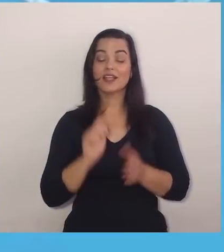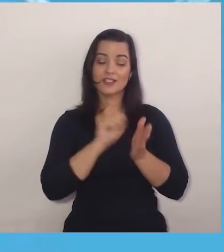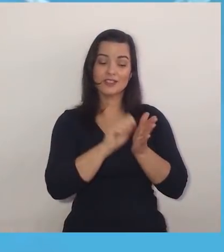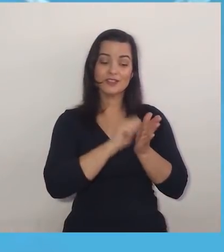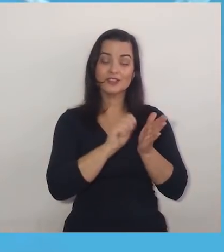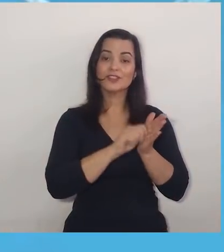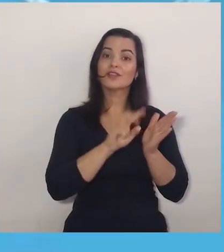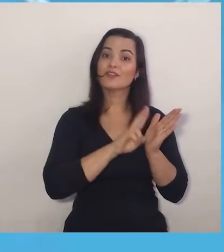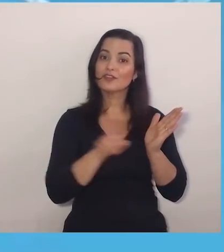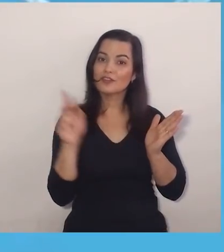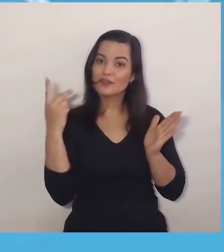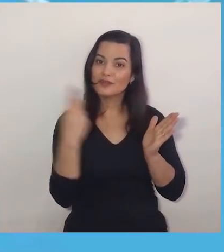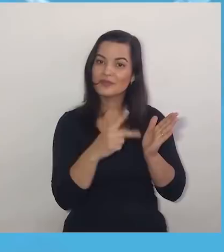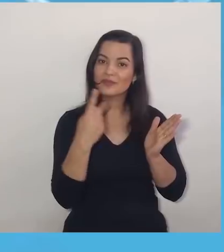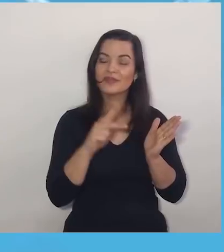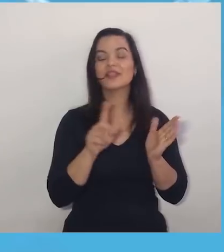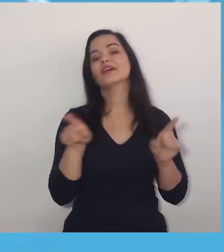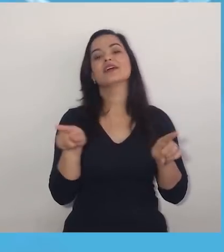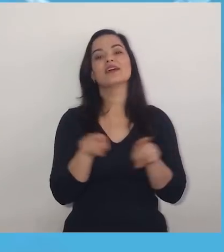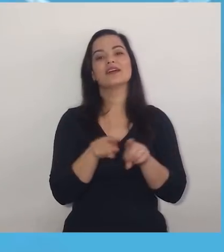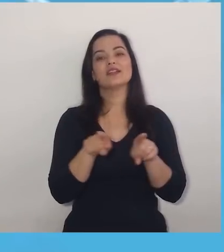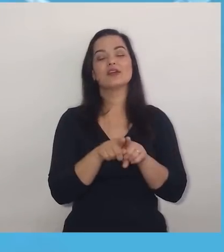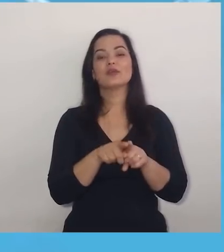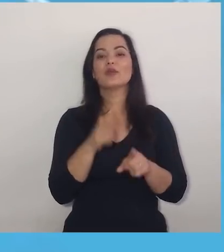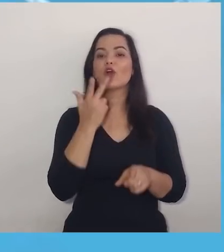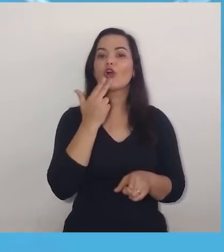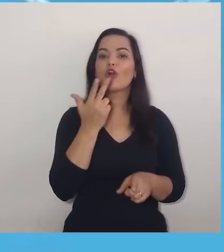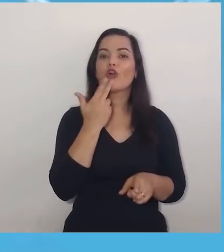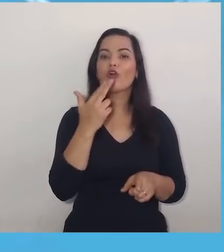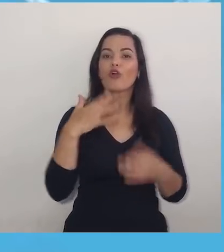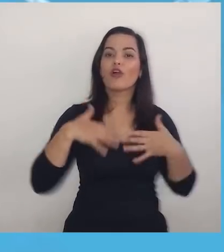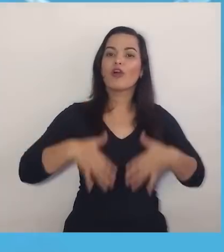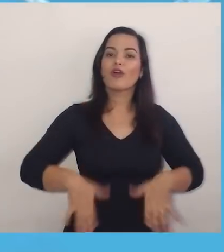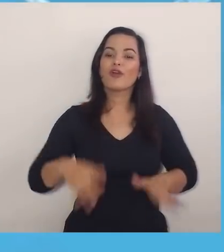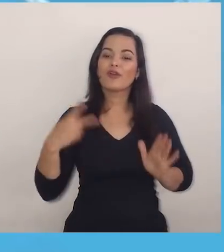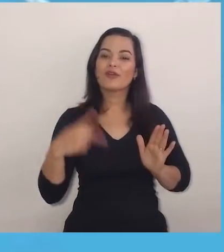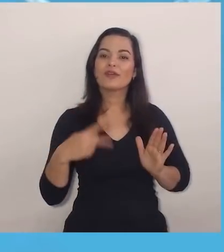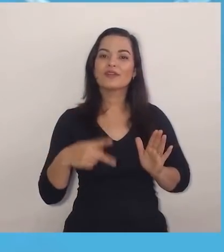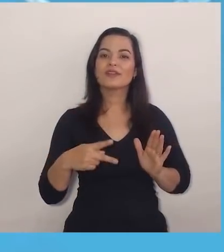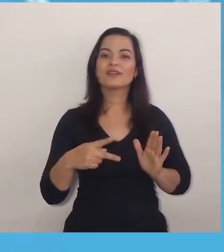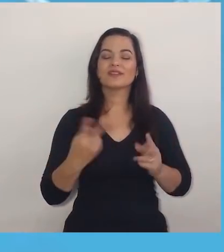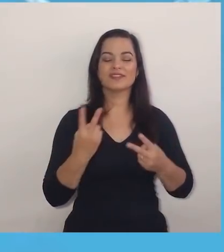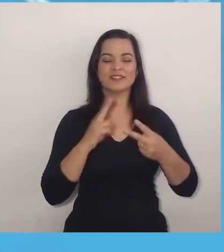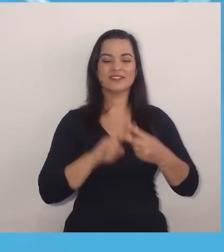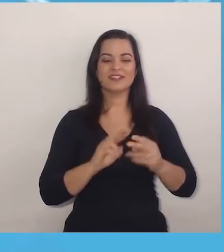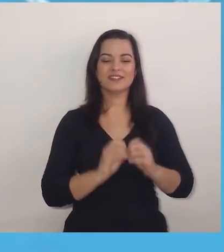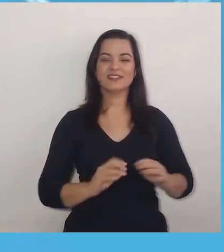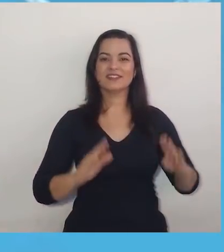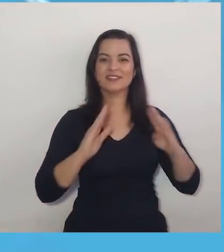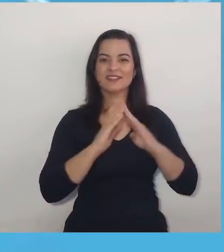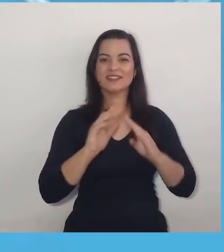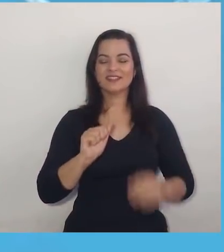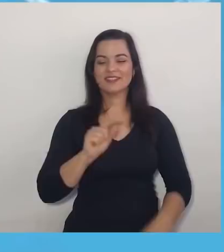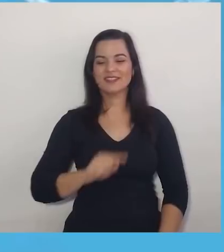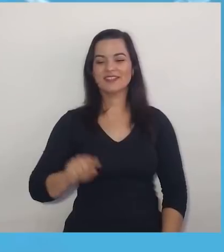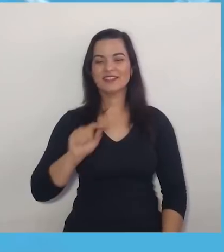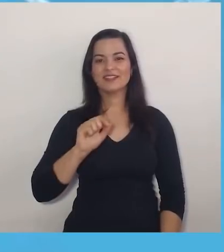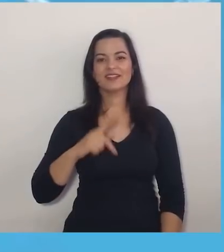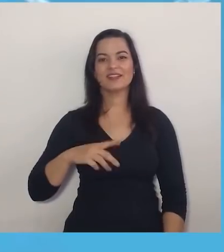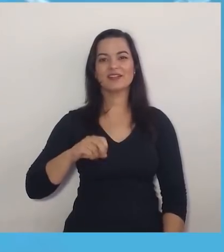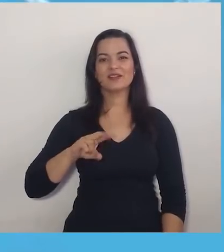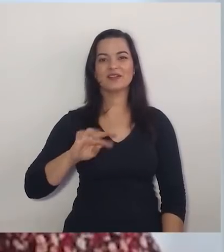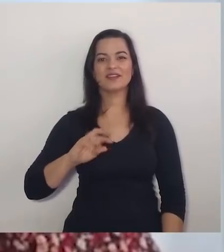boneca. Qual a cor? Qual é o nome e qual é a cor da roupa? #Saberes em Casa,